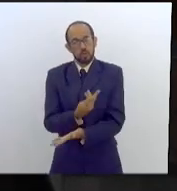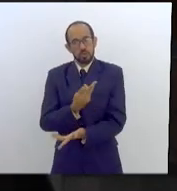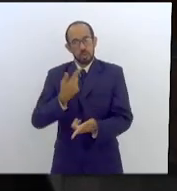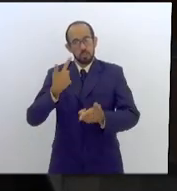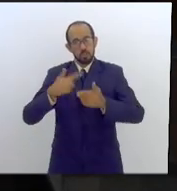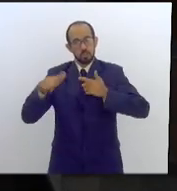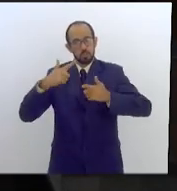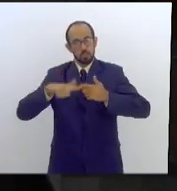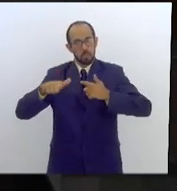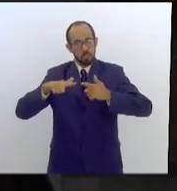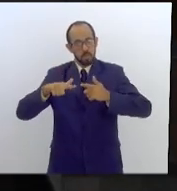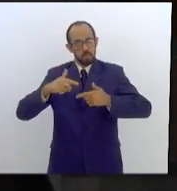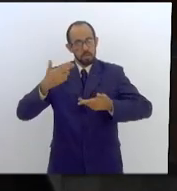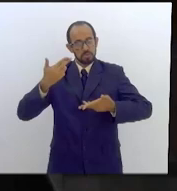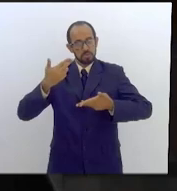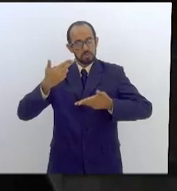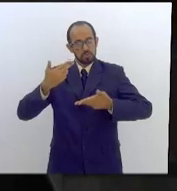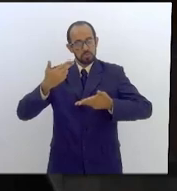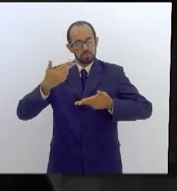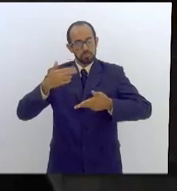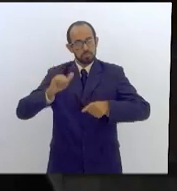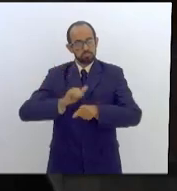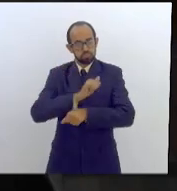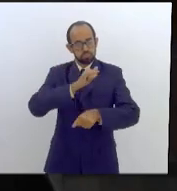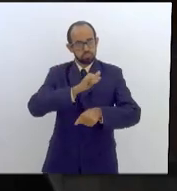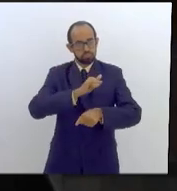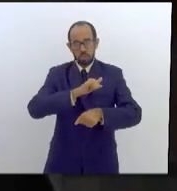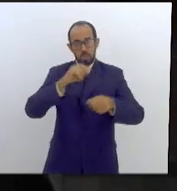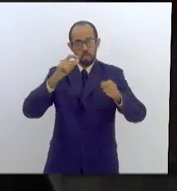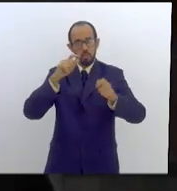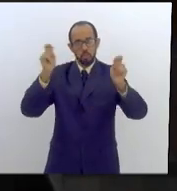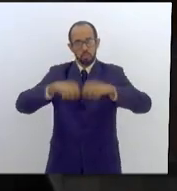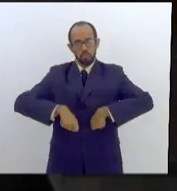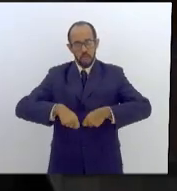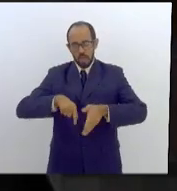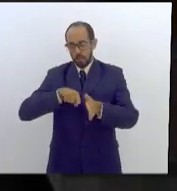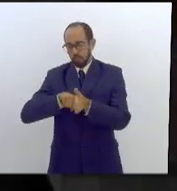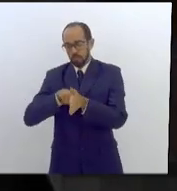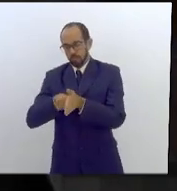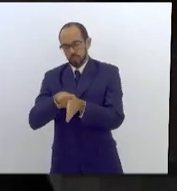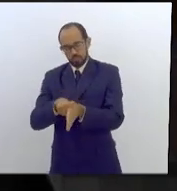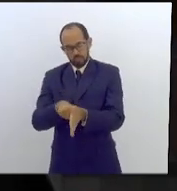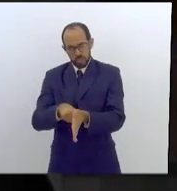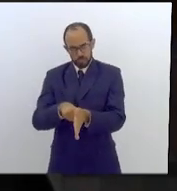e bulas que não se conseguiria investigar